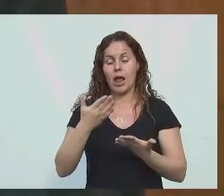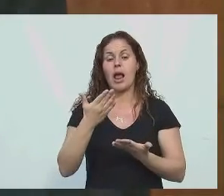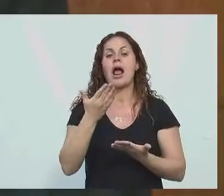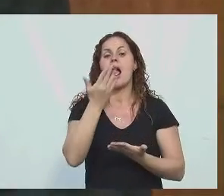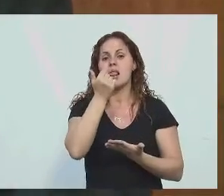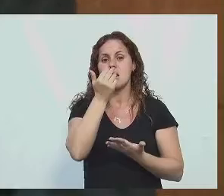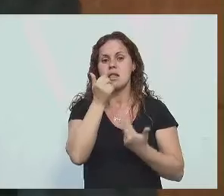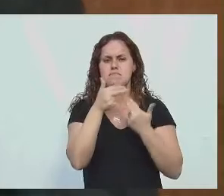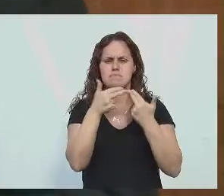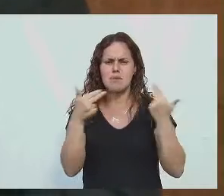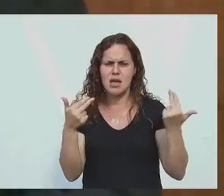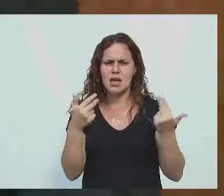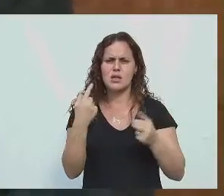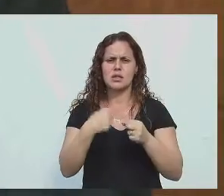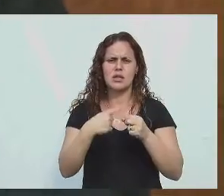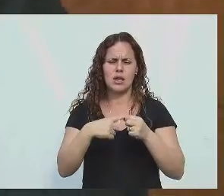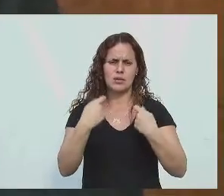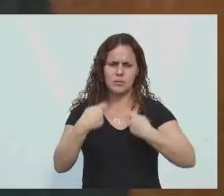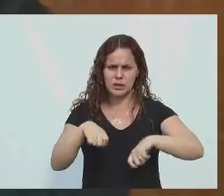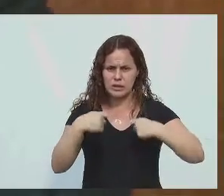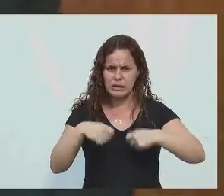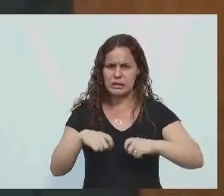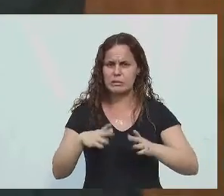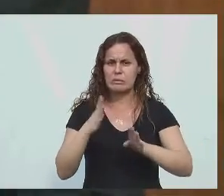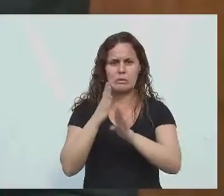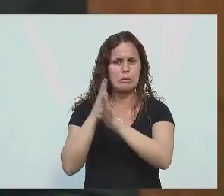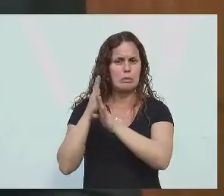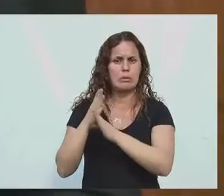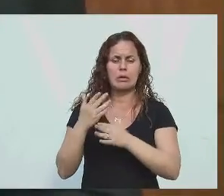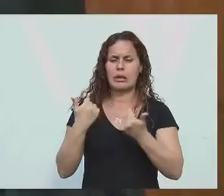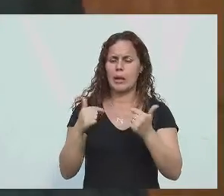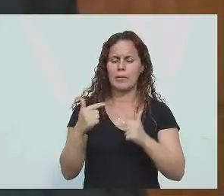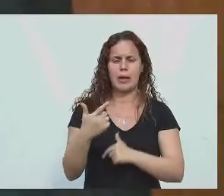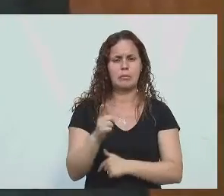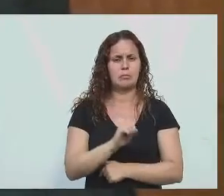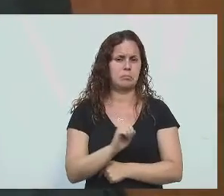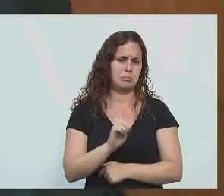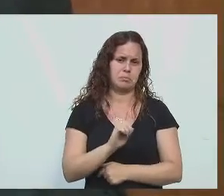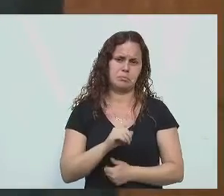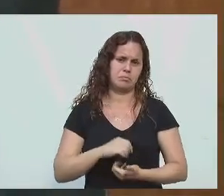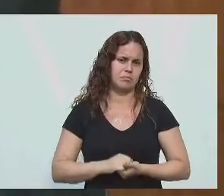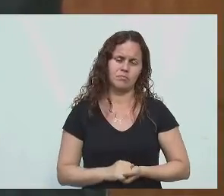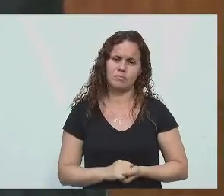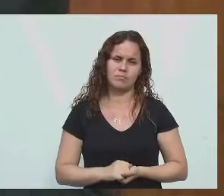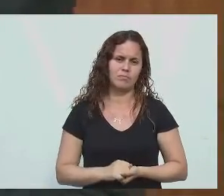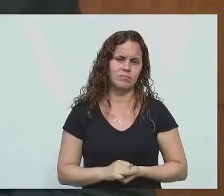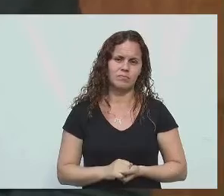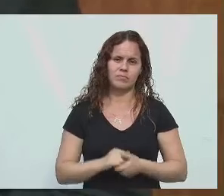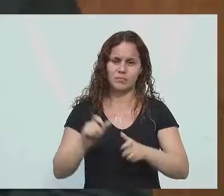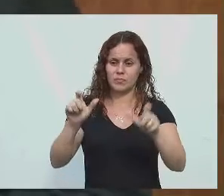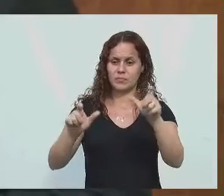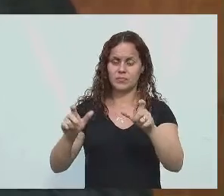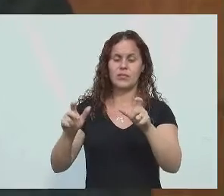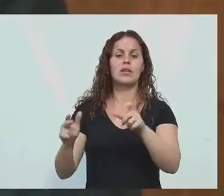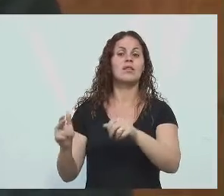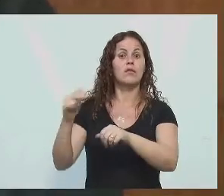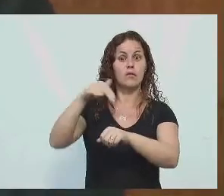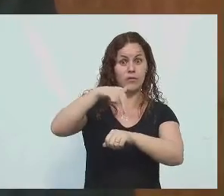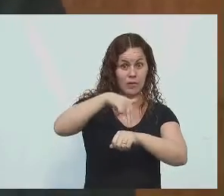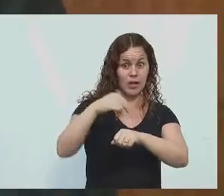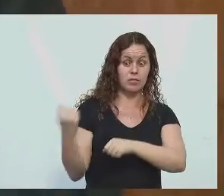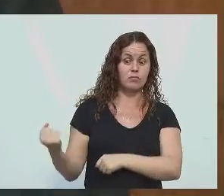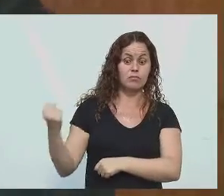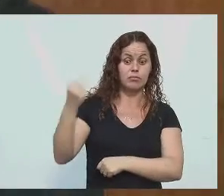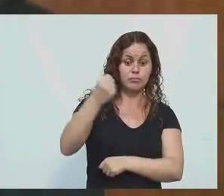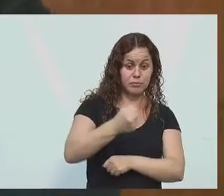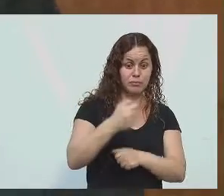cidade precisa, ainda não vão encontrar aqui emprego. É realmente, né, as pessoas vêm para a cidade nessa expectativa e acaba